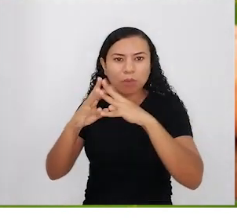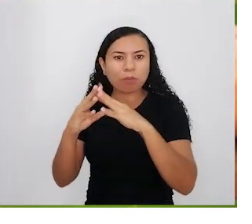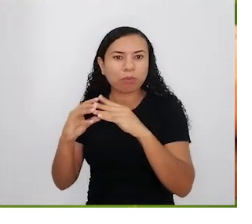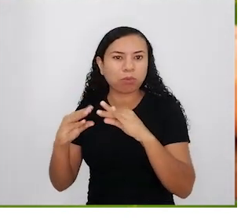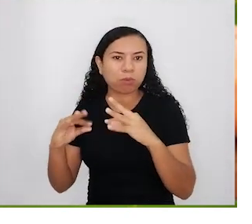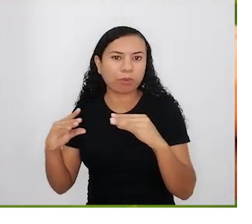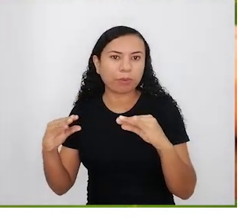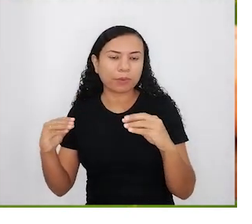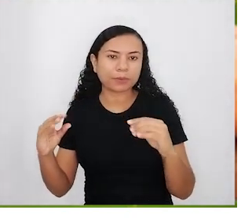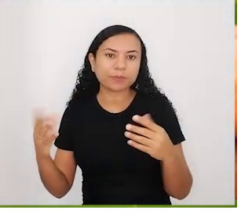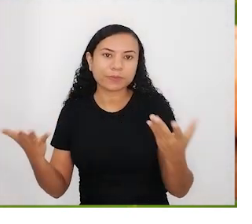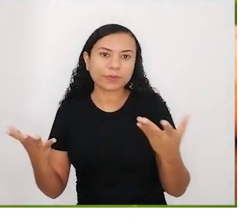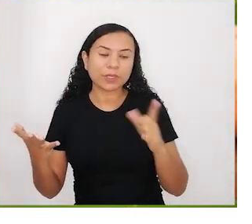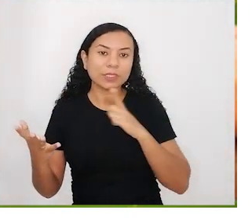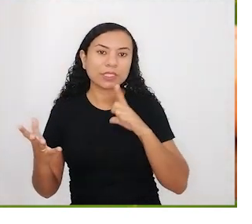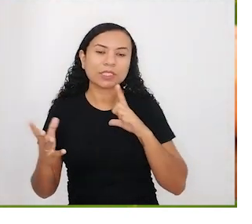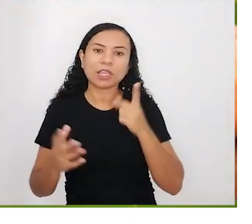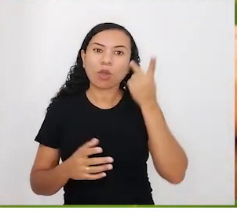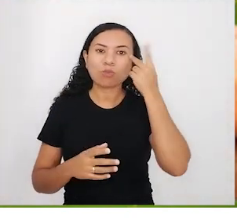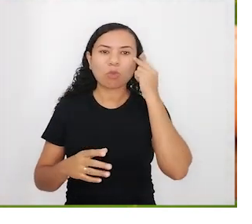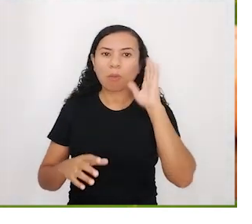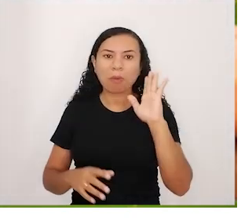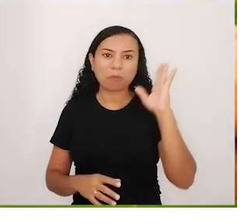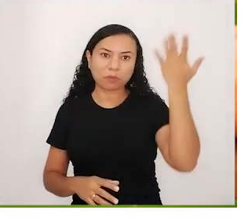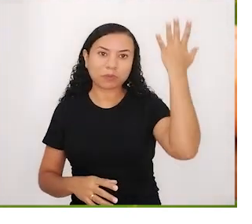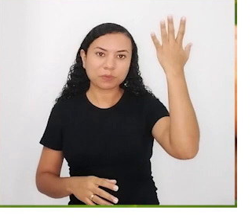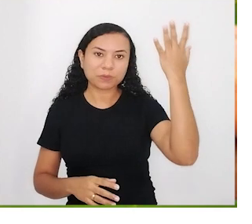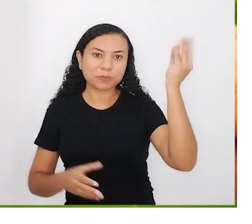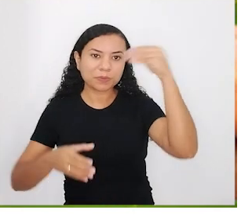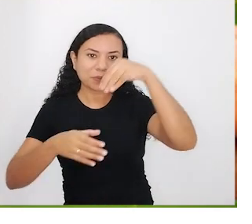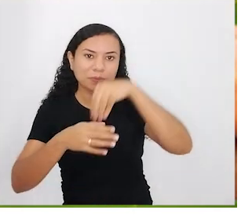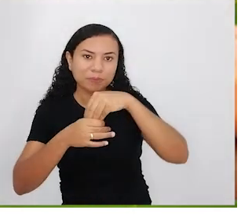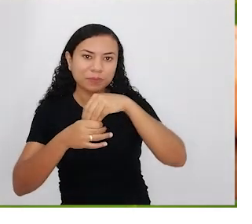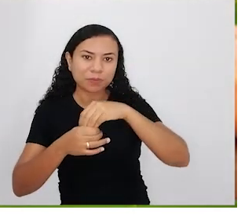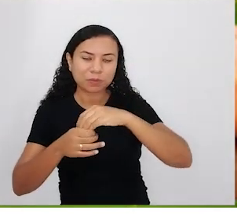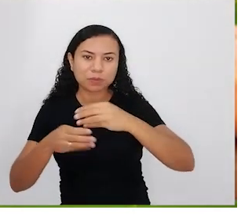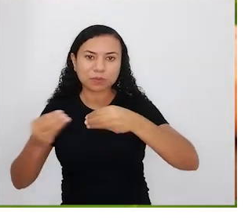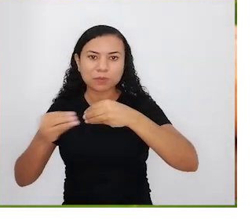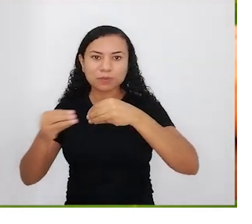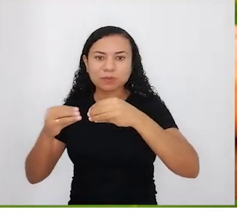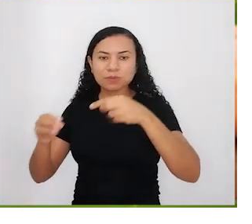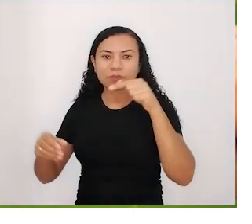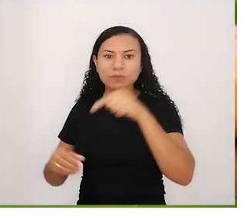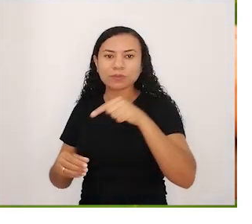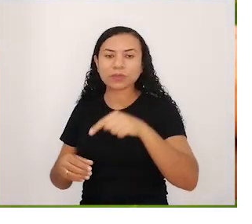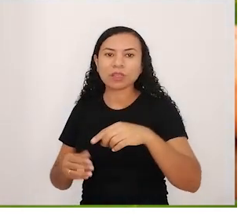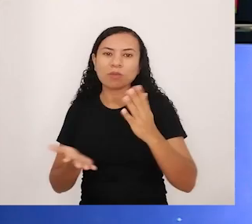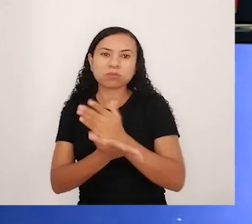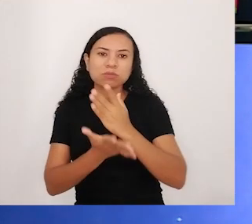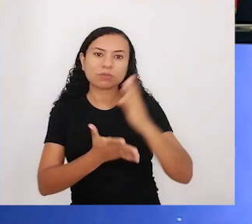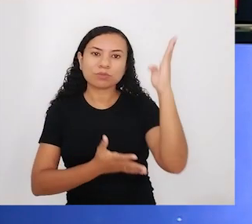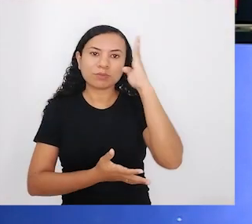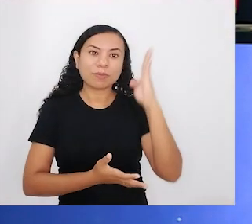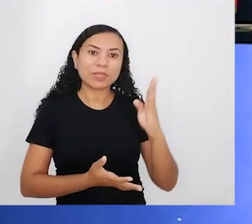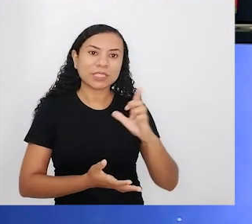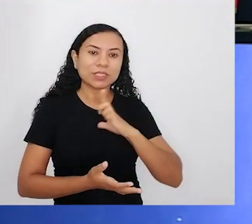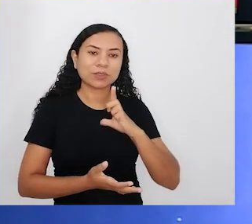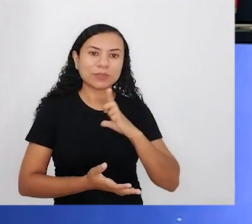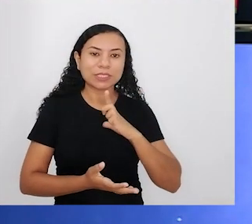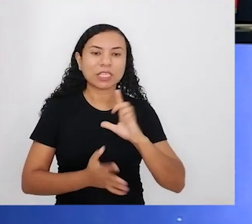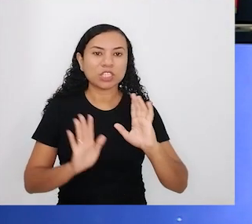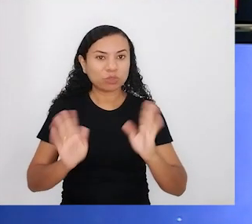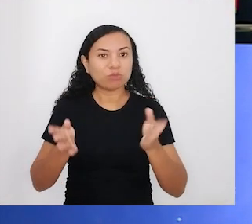você tem toda uma decomposição natural que é feita. Em alguns locais do Brasil é produzido bioplástico para a embalagem de